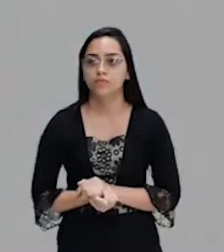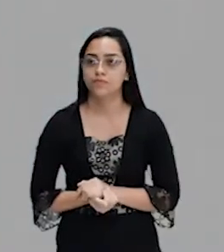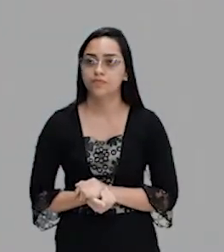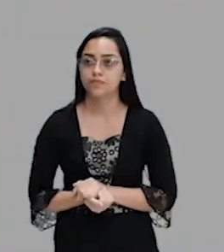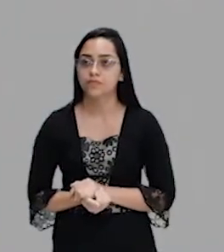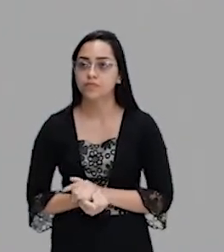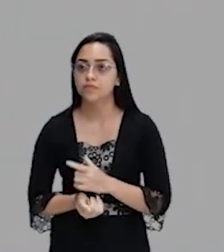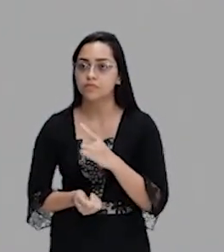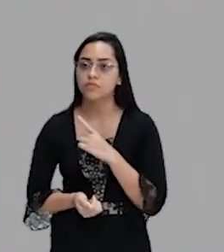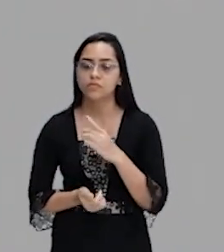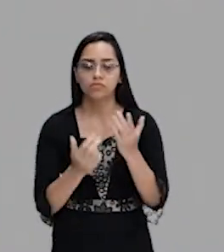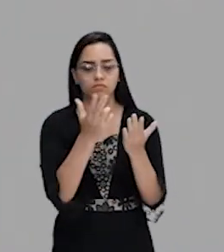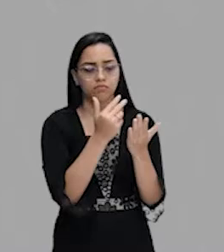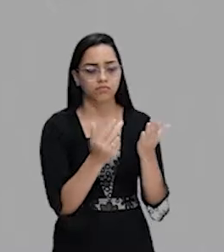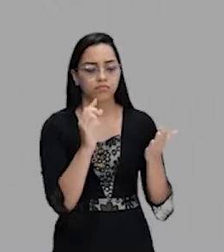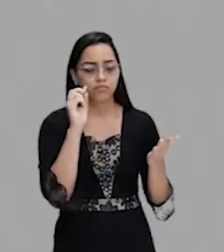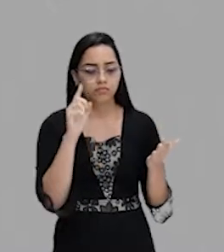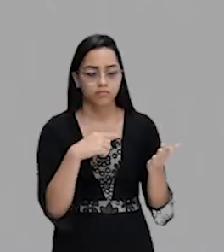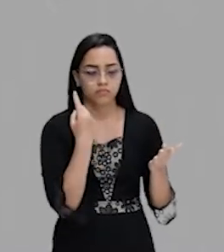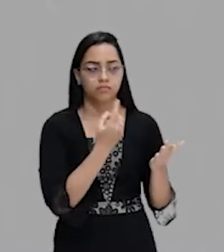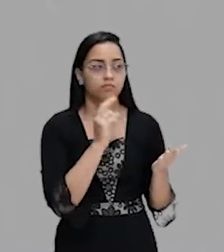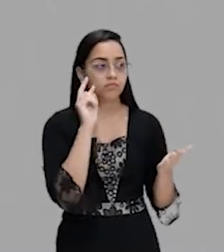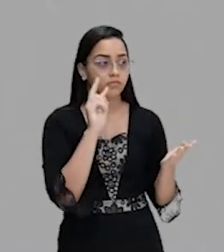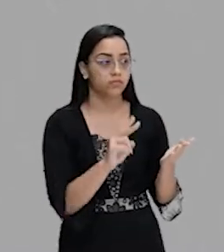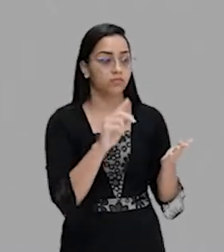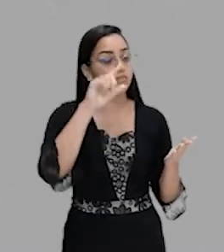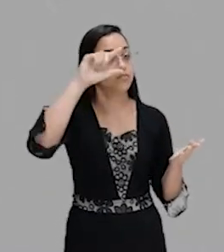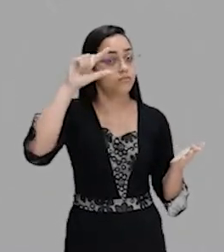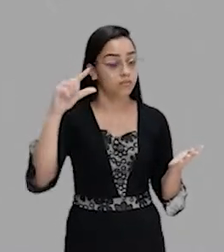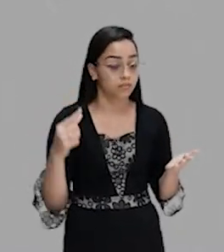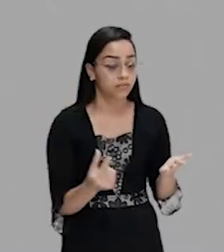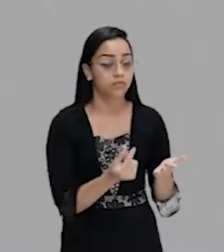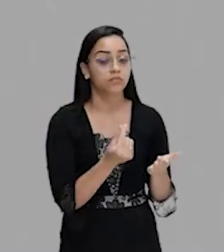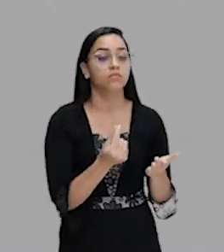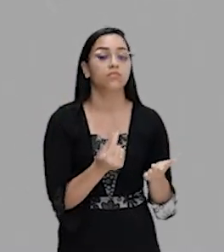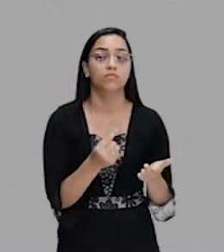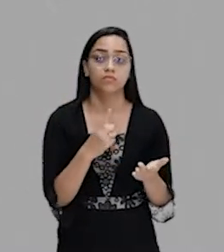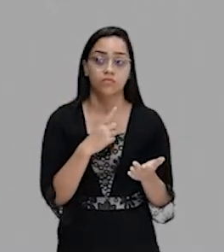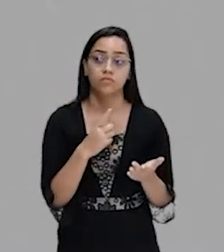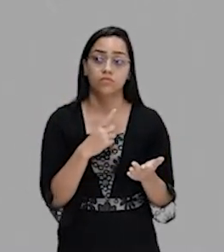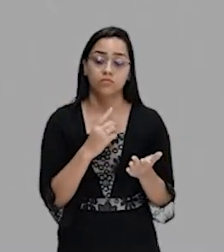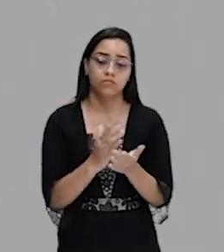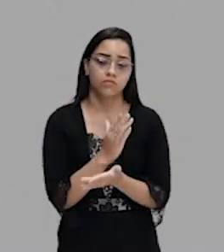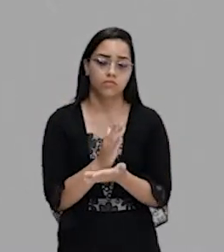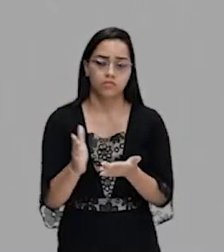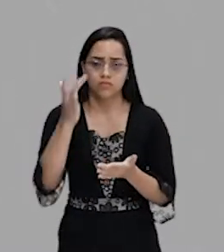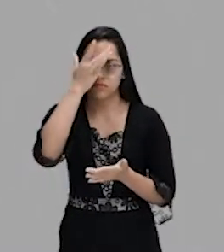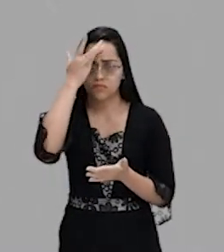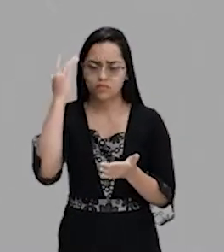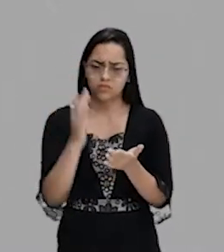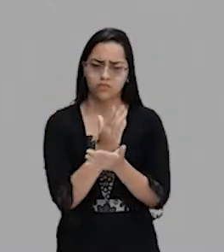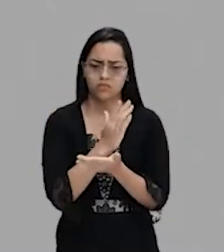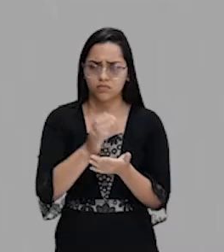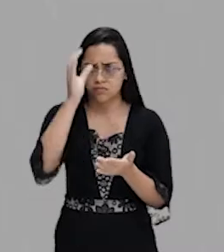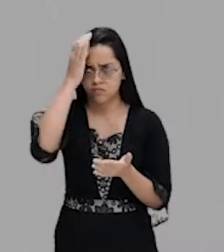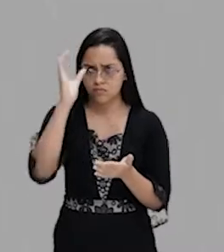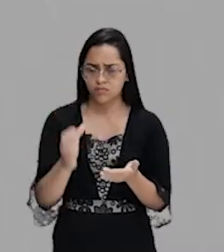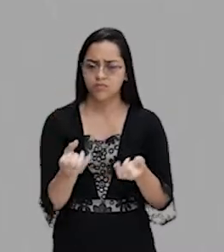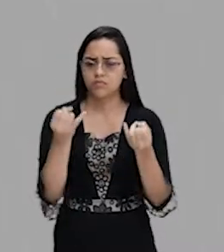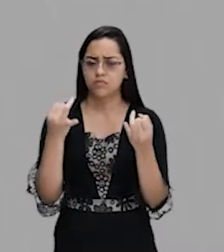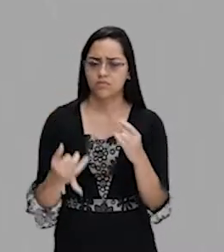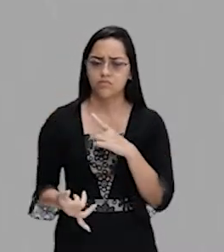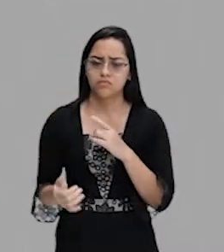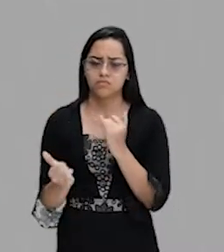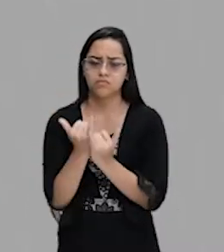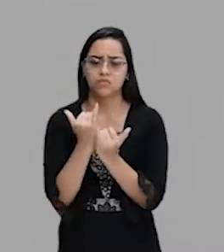Então aquele desenho que nós olhamos aqui da Lua, né, que existem algumas pessoas e algumas culturas que dizem, acreditam ser